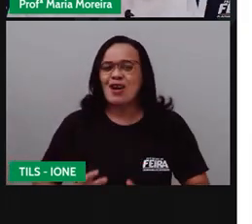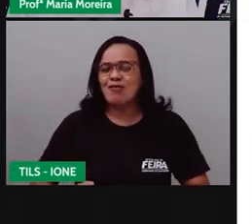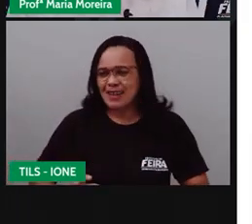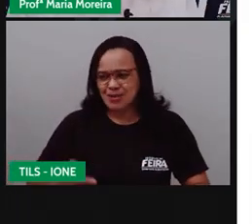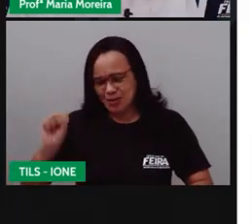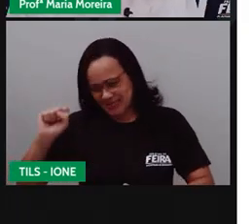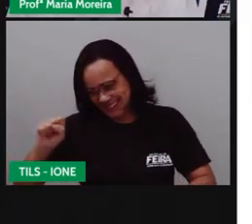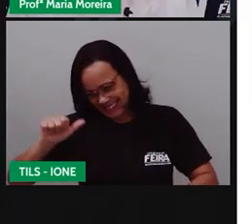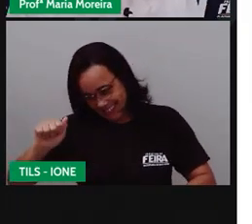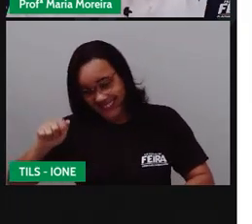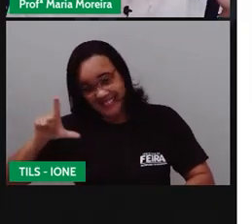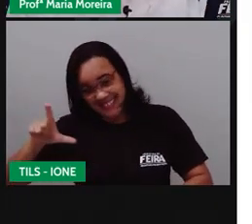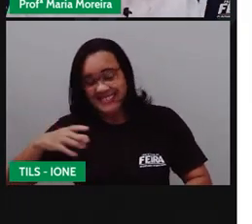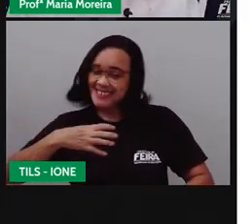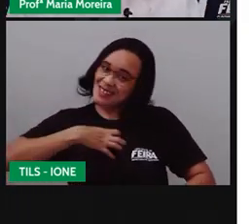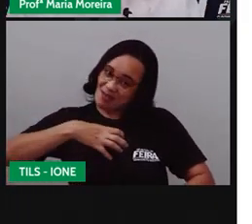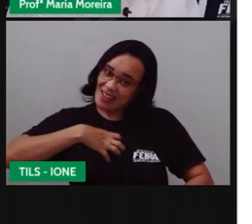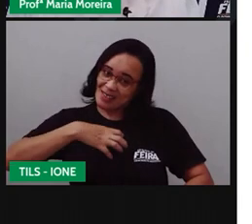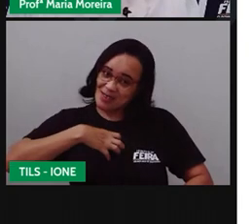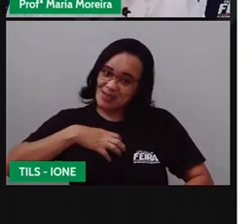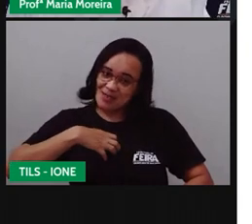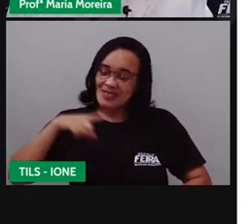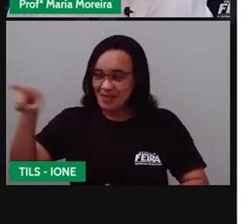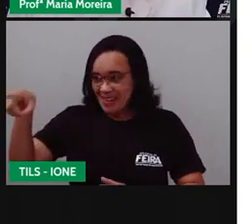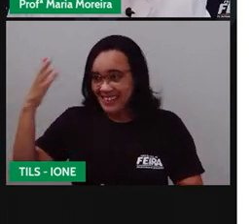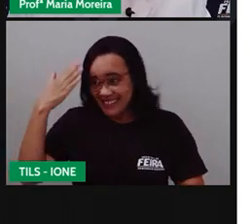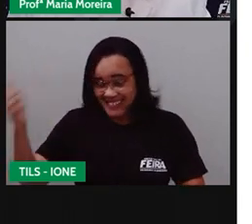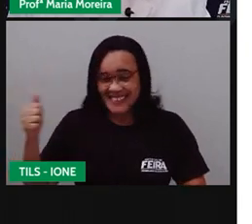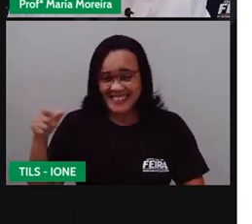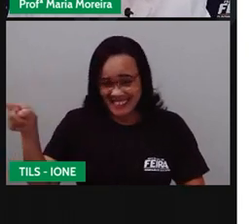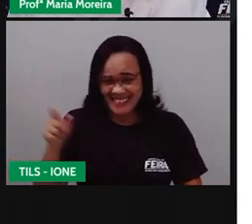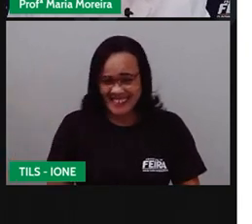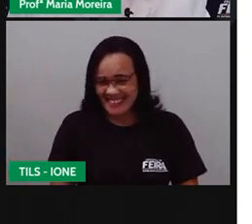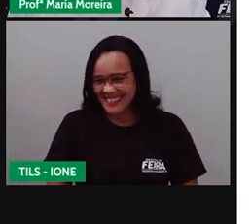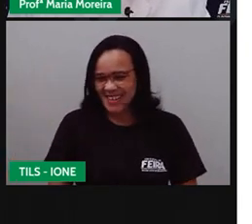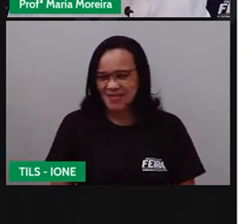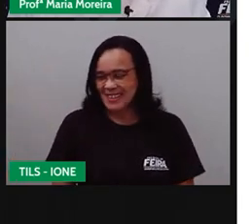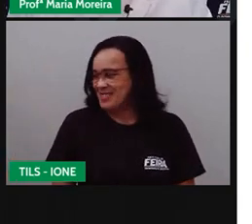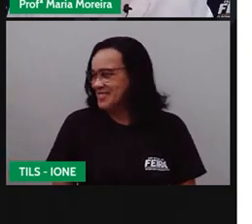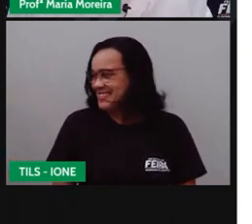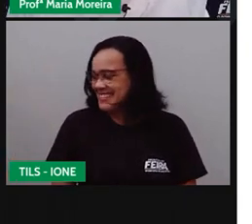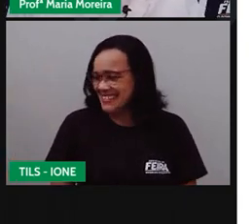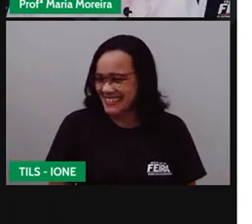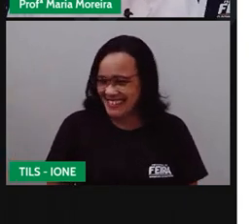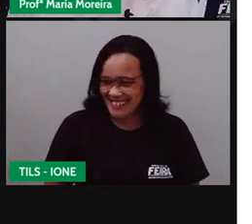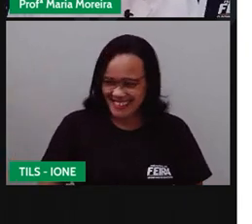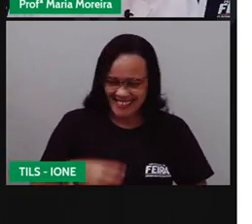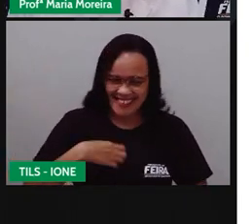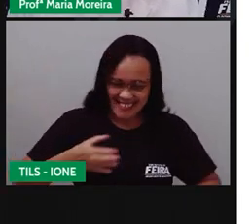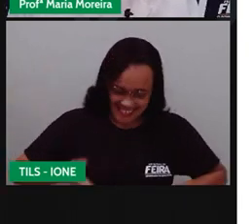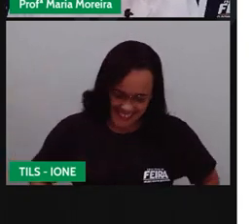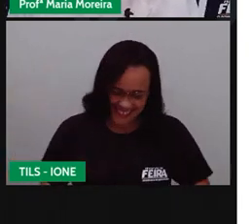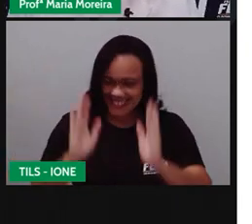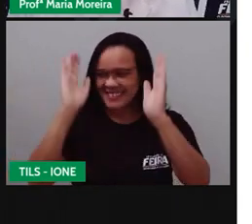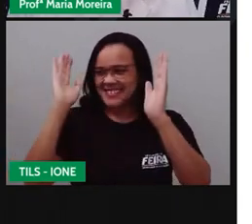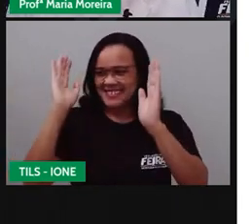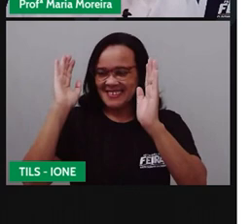Pois é, Provânia não sabe, mas Oni acabou de dizer que ela nasceu aonde? Em